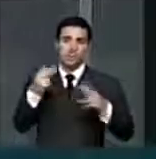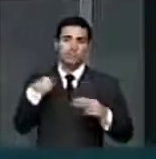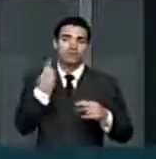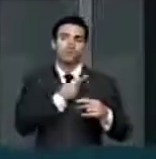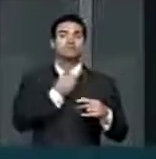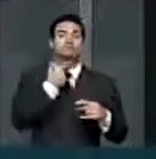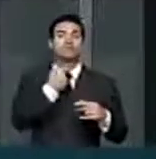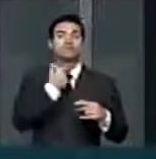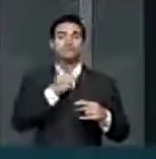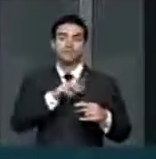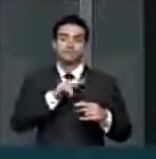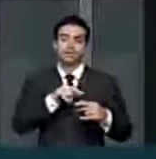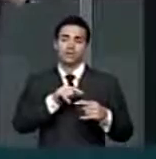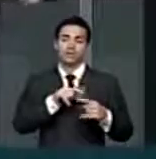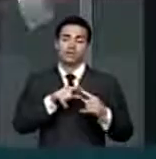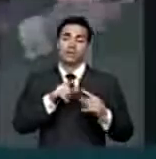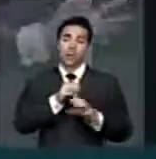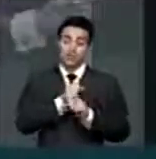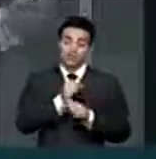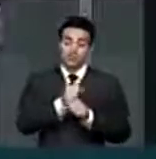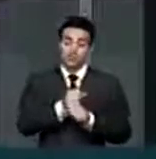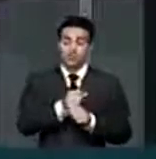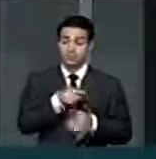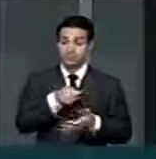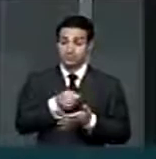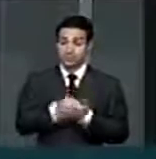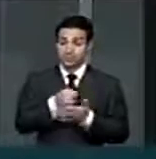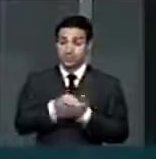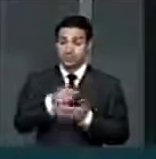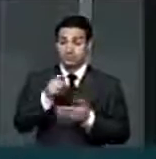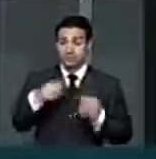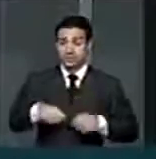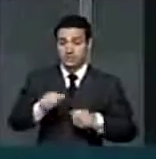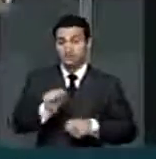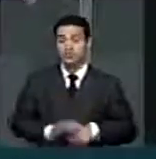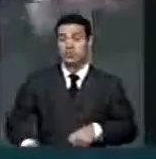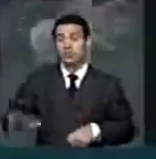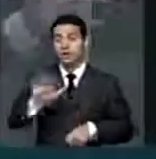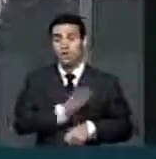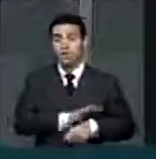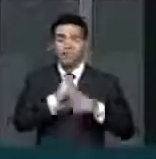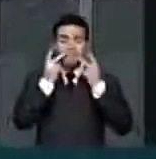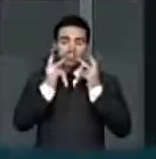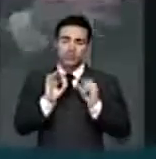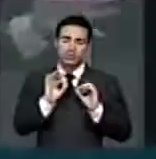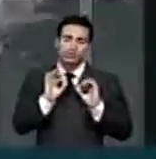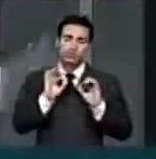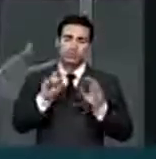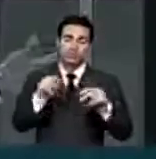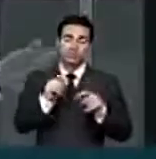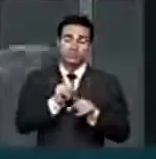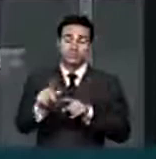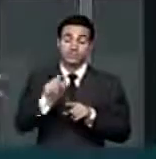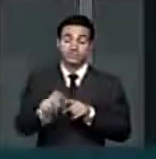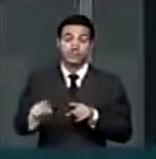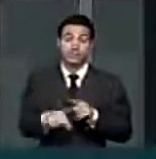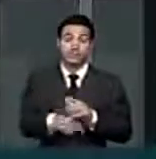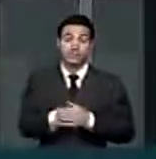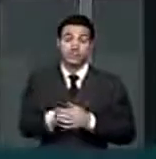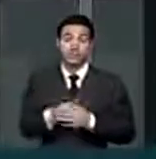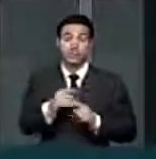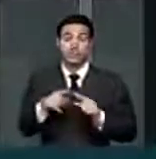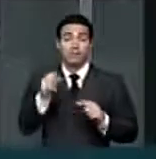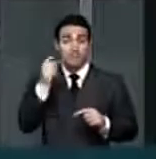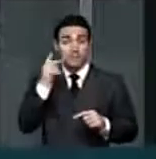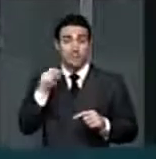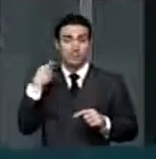O orçamento impositivo tem que ser geral para todas as rubricas do investimento, para que